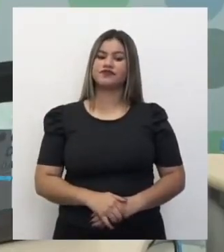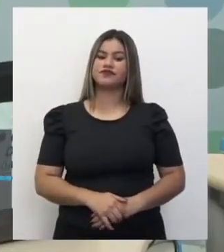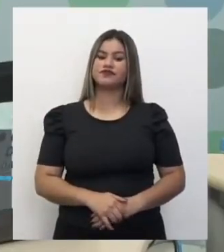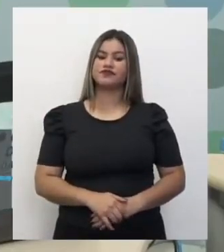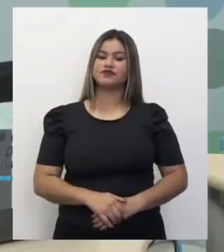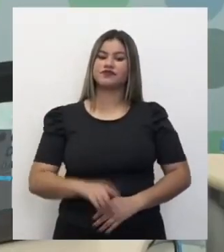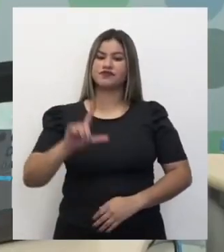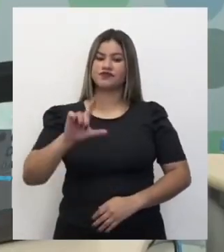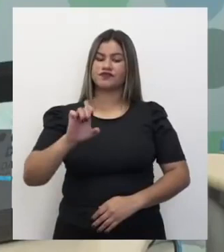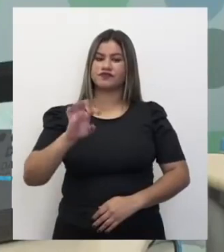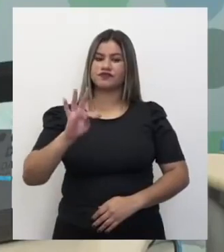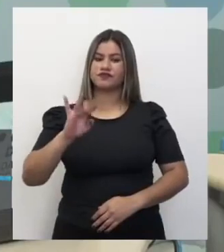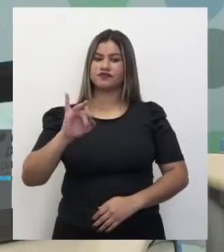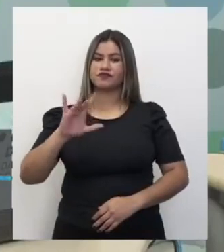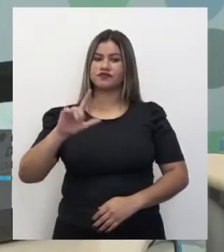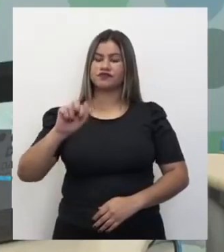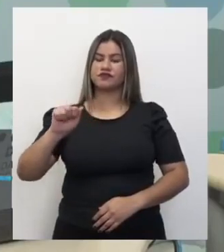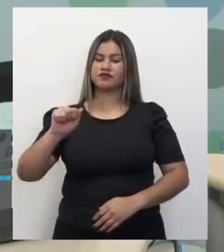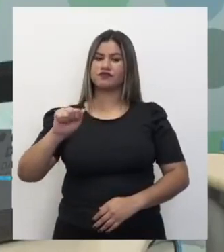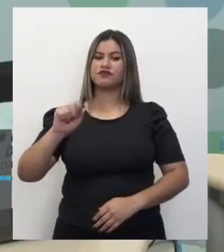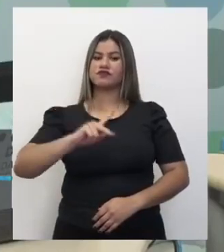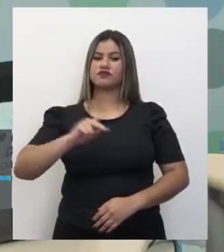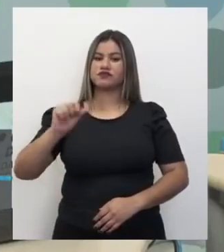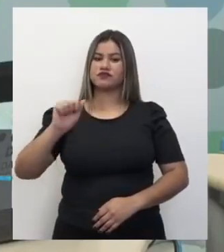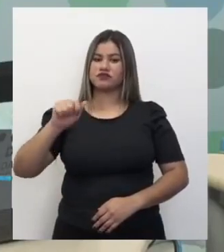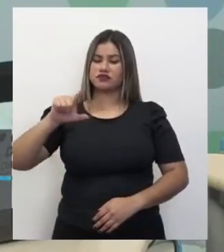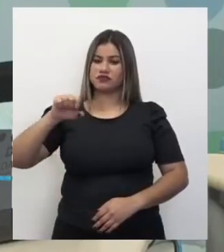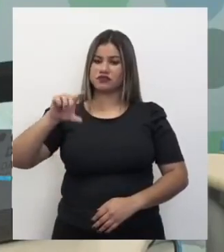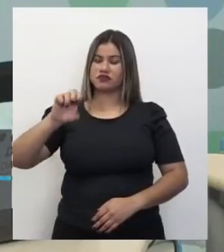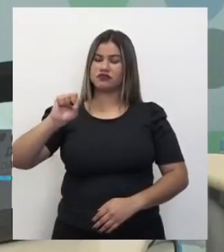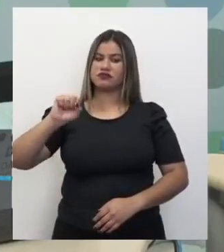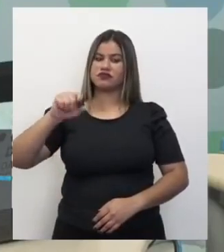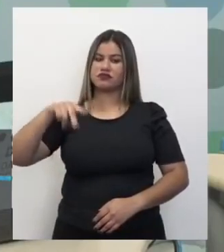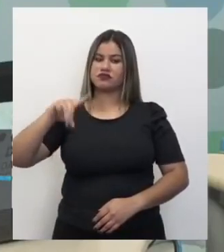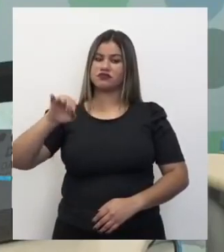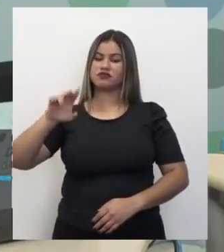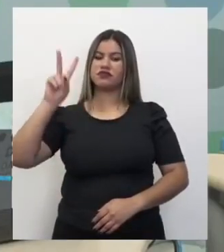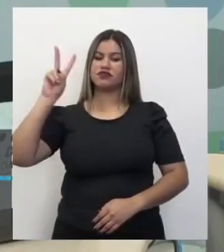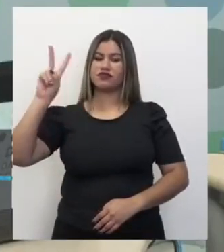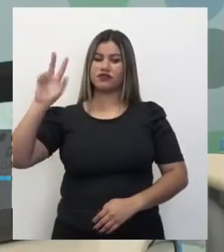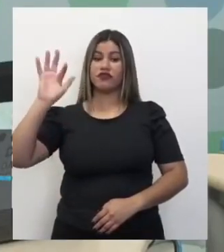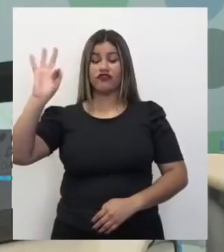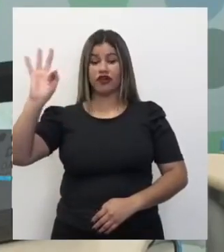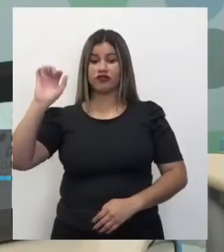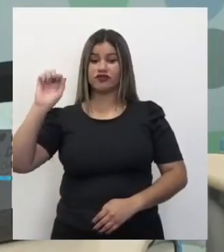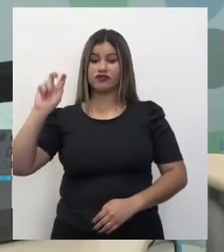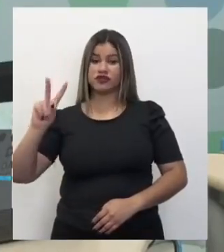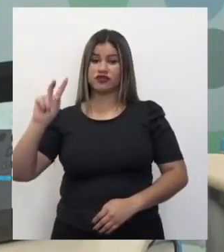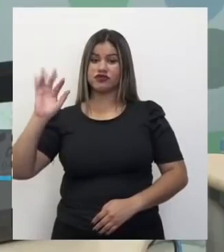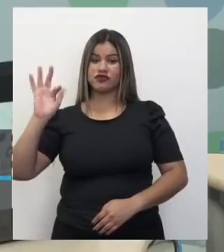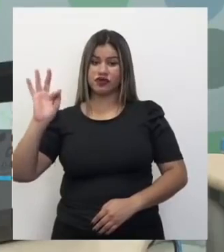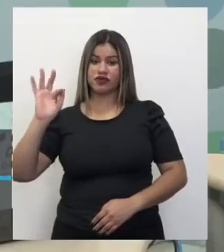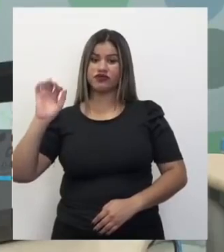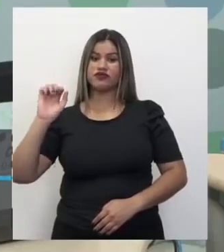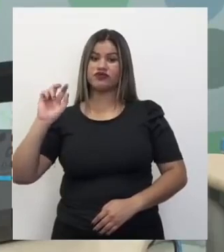A Letícia da Pro Alessandra também colocou falso, verdadeiro, falso e as outras